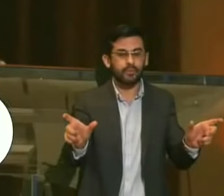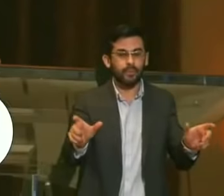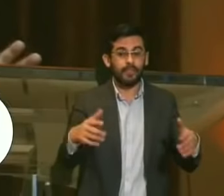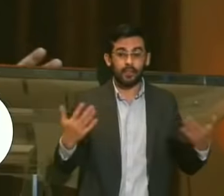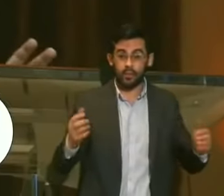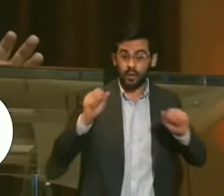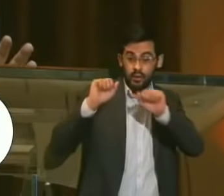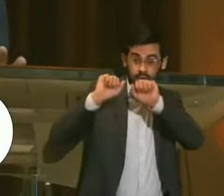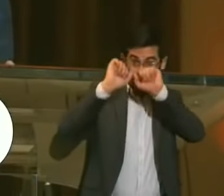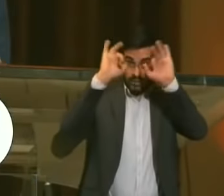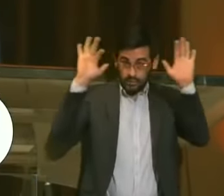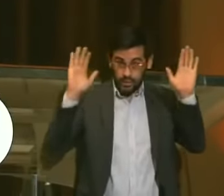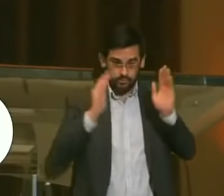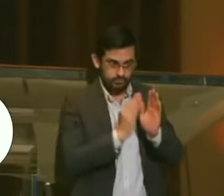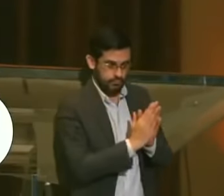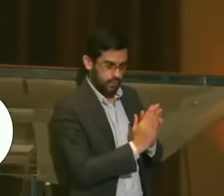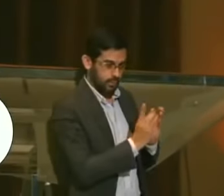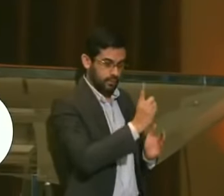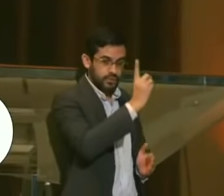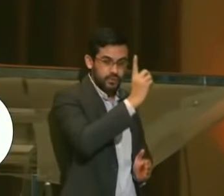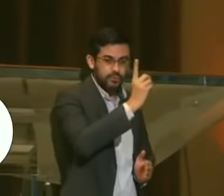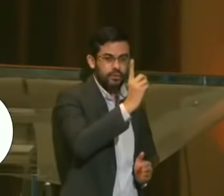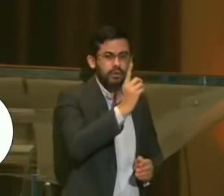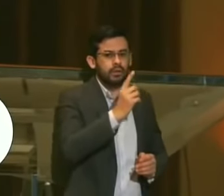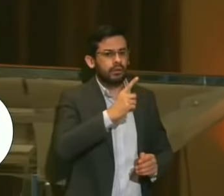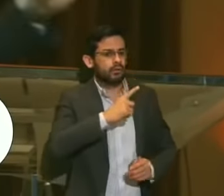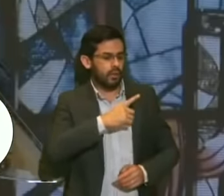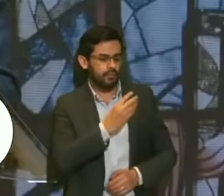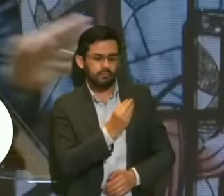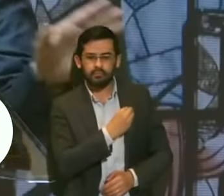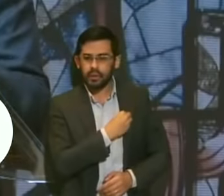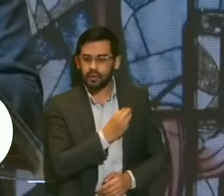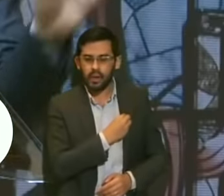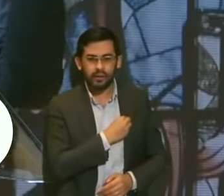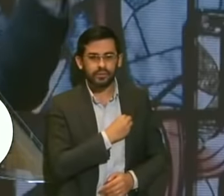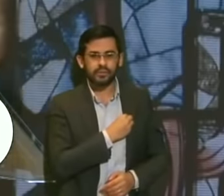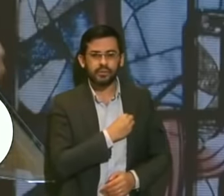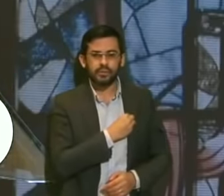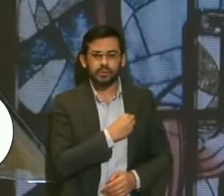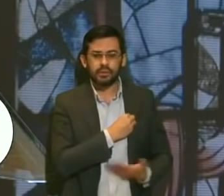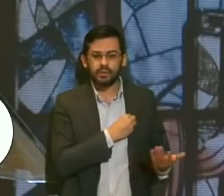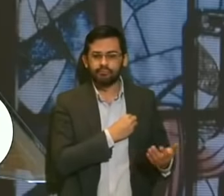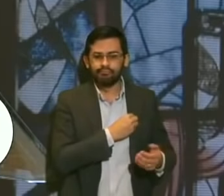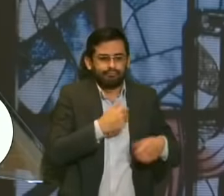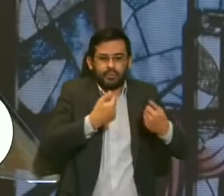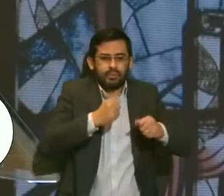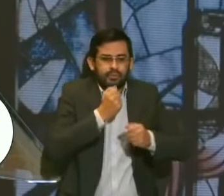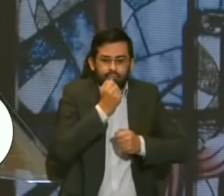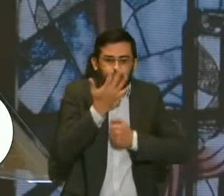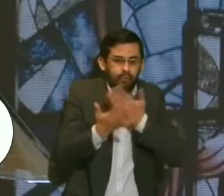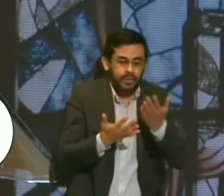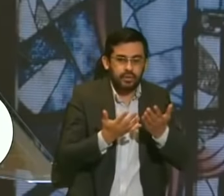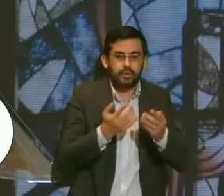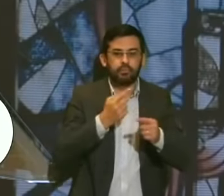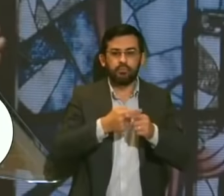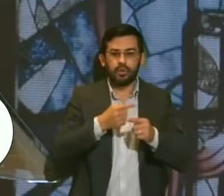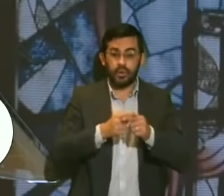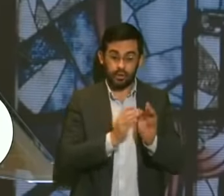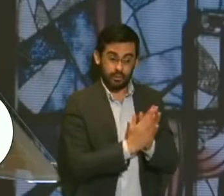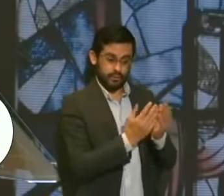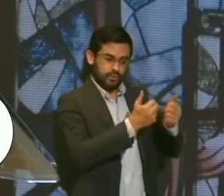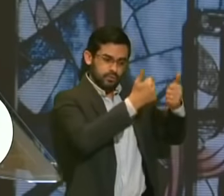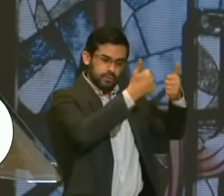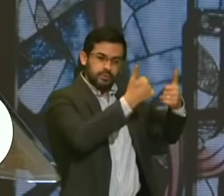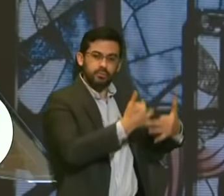Fica claro na Bíblia que há pecados que não precisam ser compartilhados. A Bíblia deixa